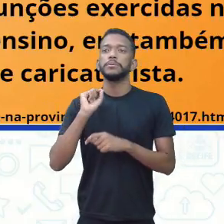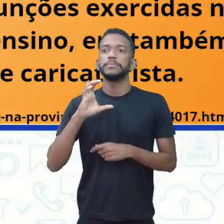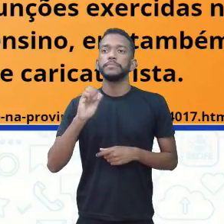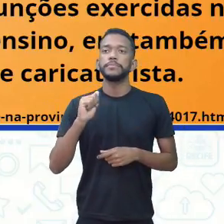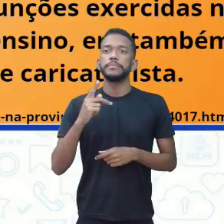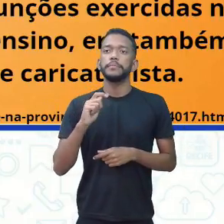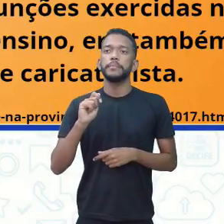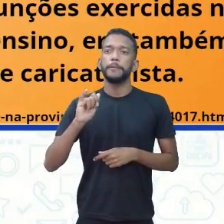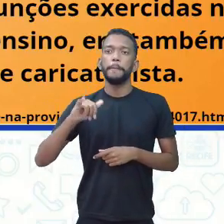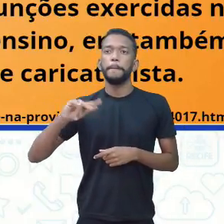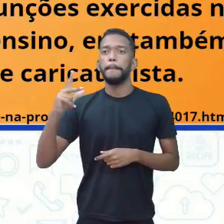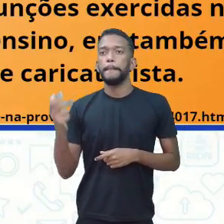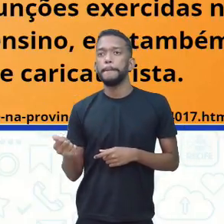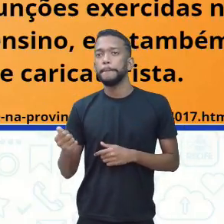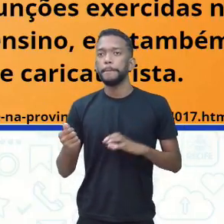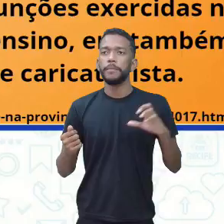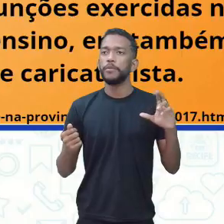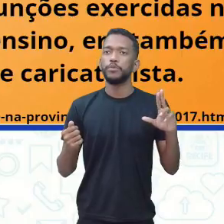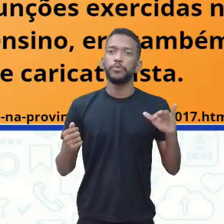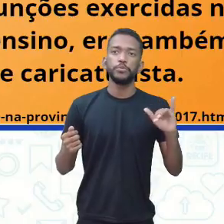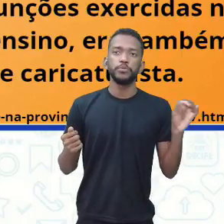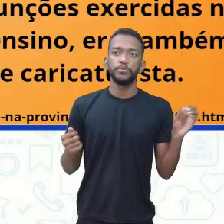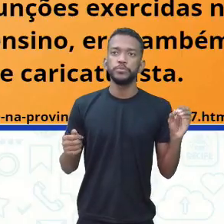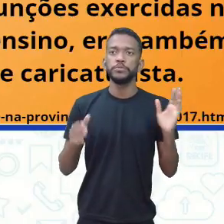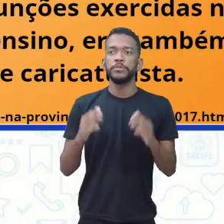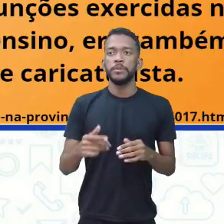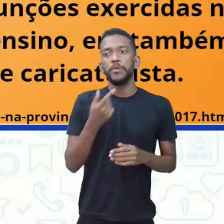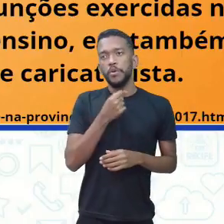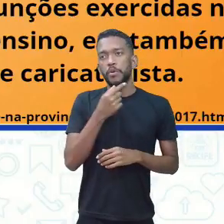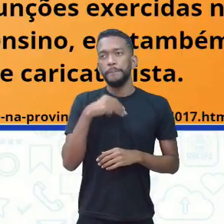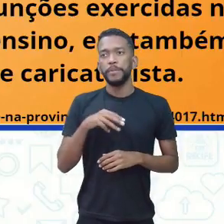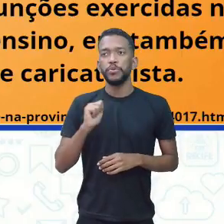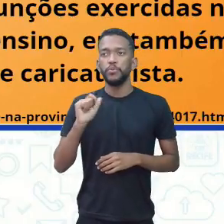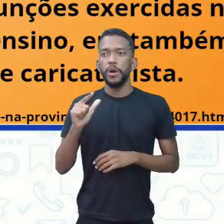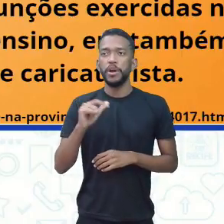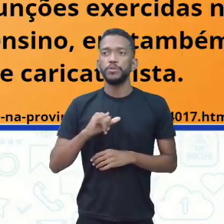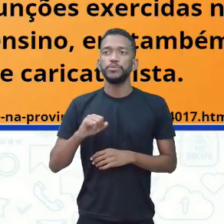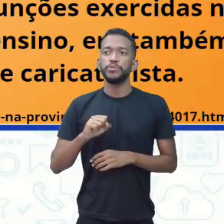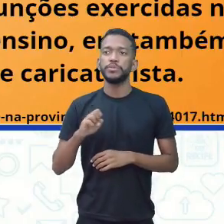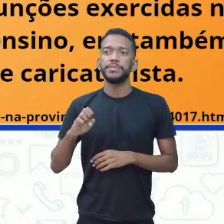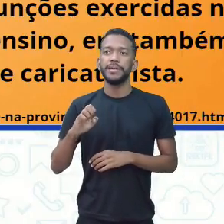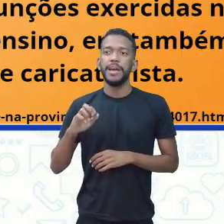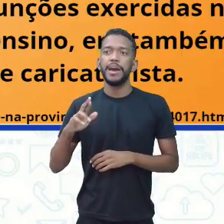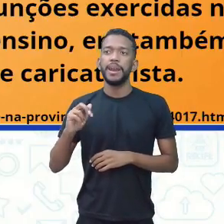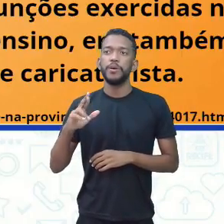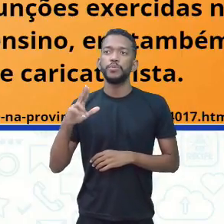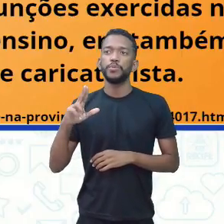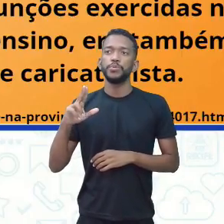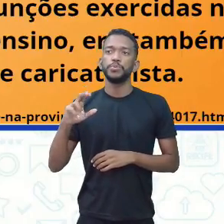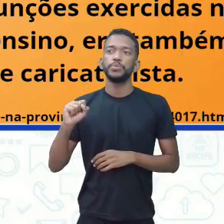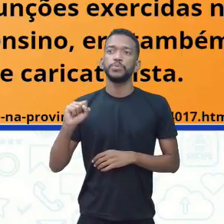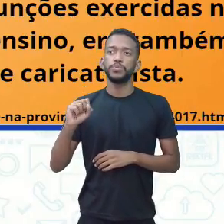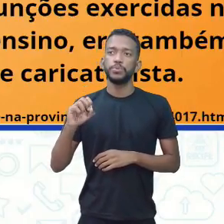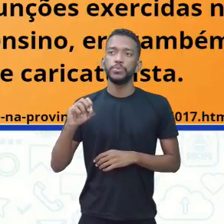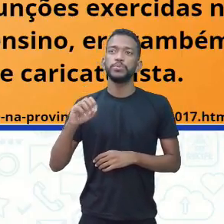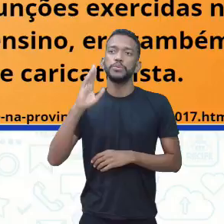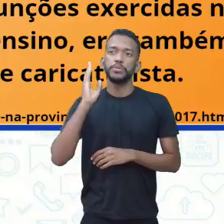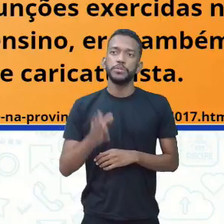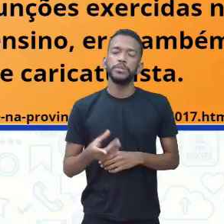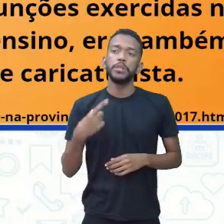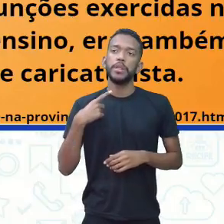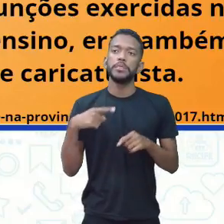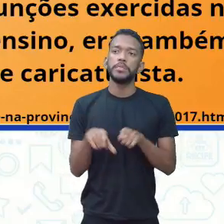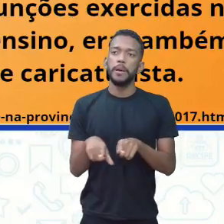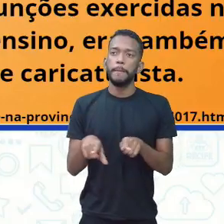Campainha e o Cujo. Ela foi criada por Manuel José de Araújo, lá em Porto Alegre, que dentre as funções exercidas na política e ensino, era